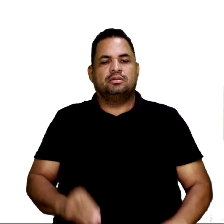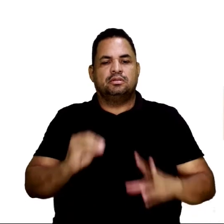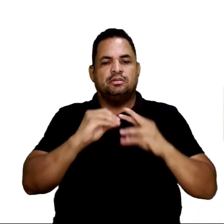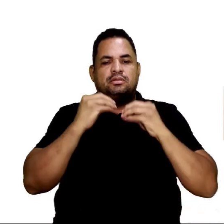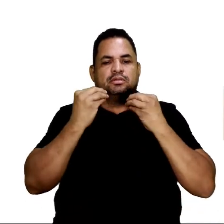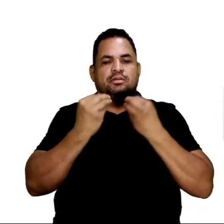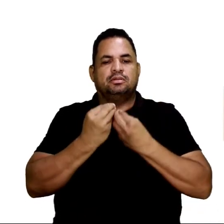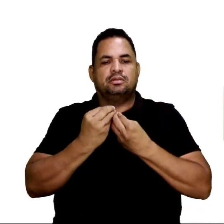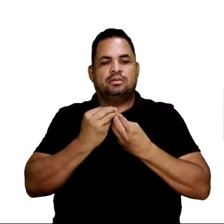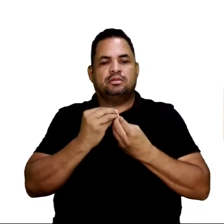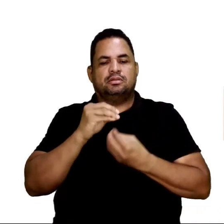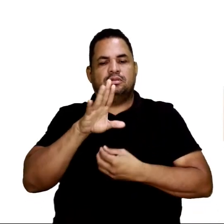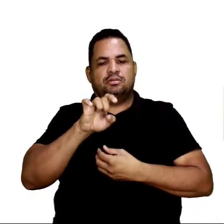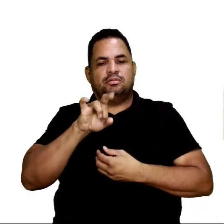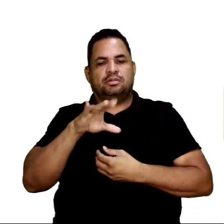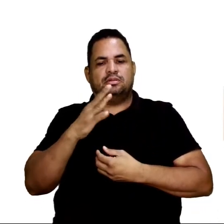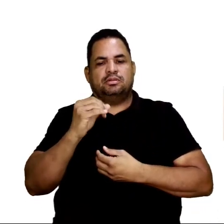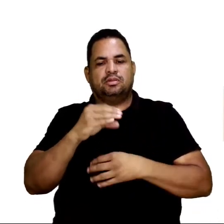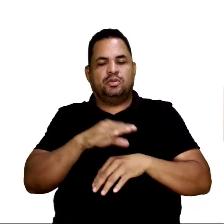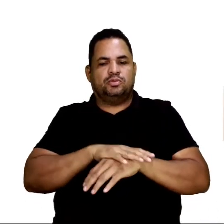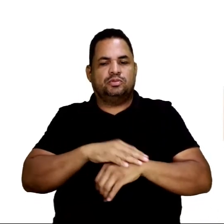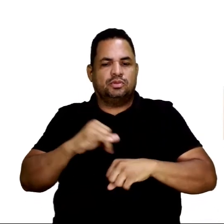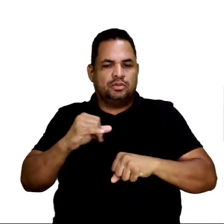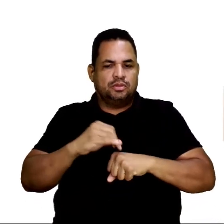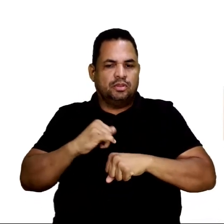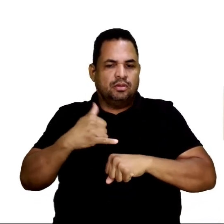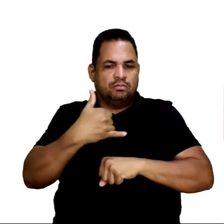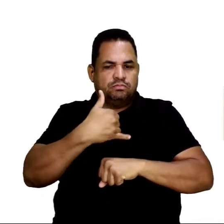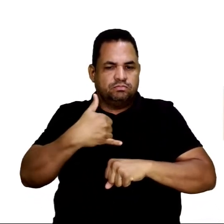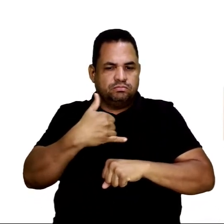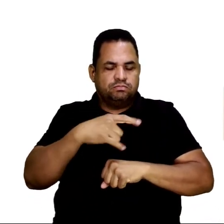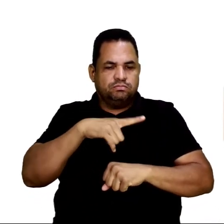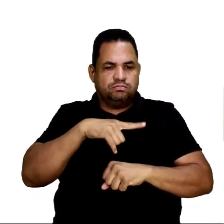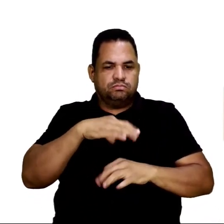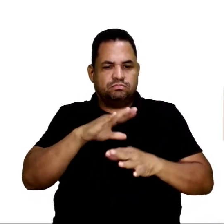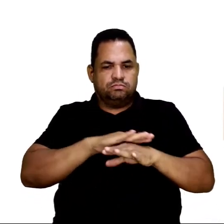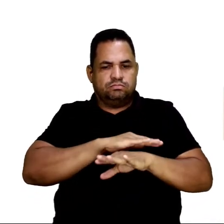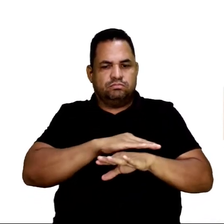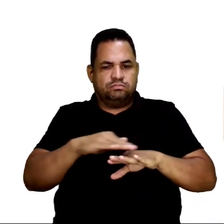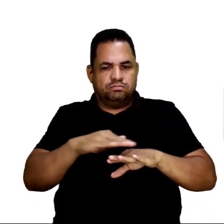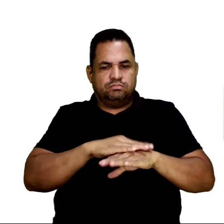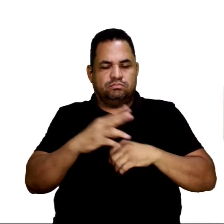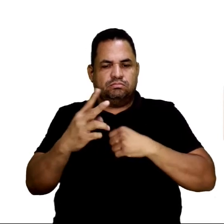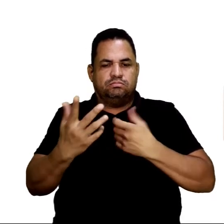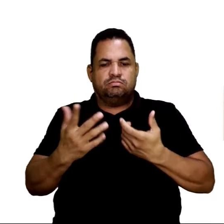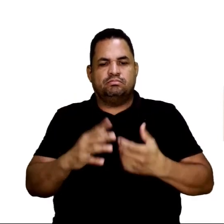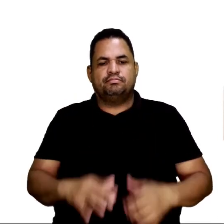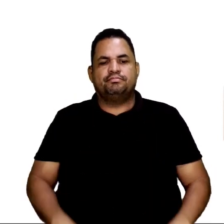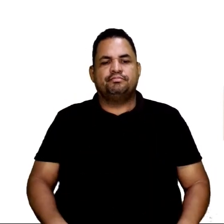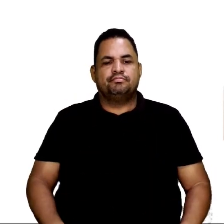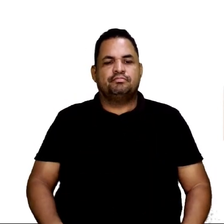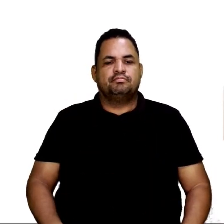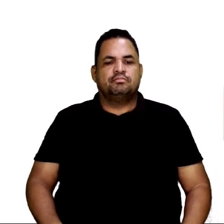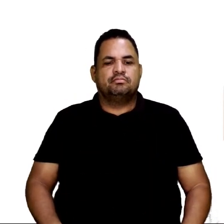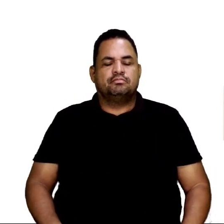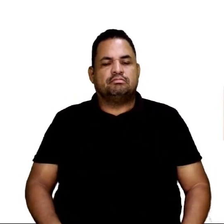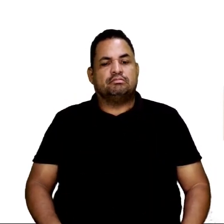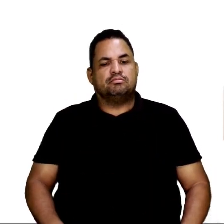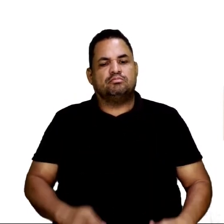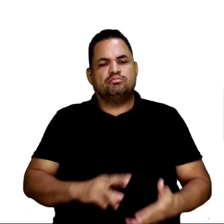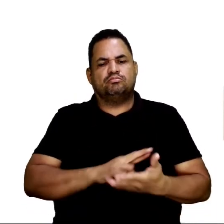substância esbranquiçada e gordurosa que forma uma camada protetora. Gente, olha quanta